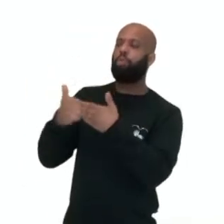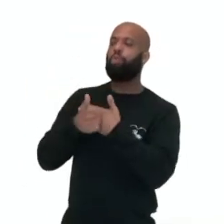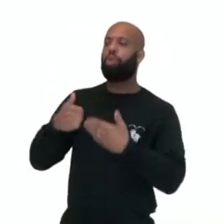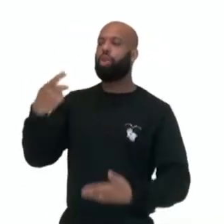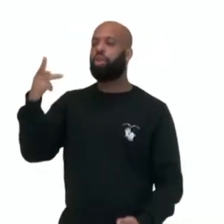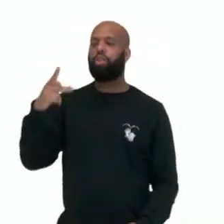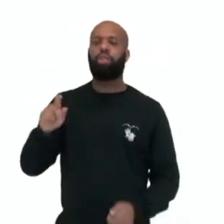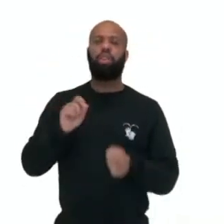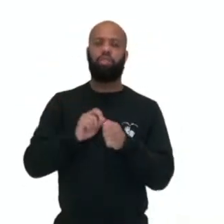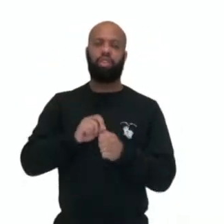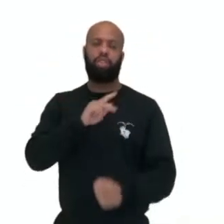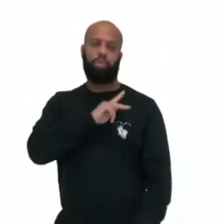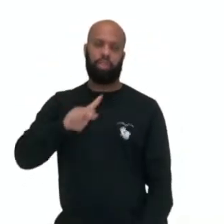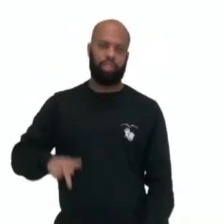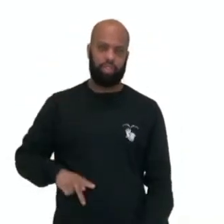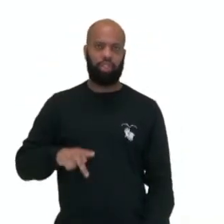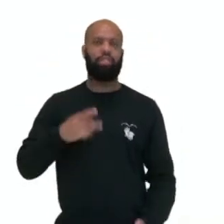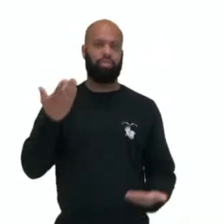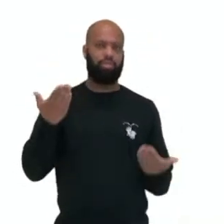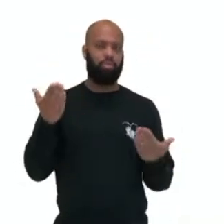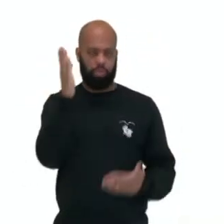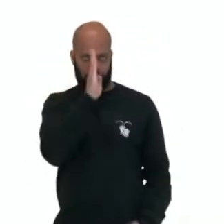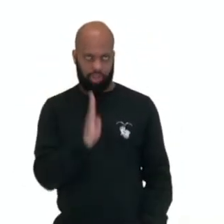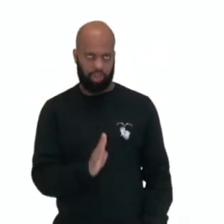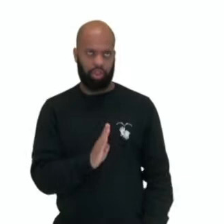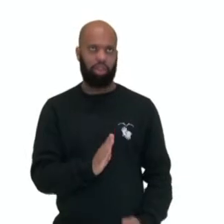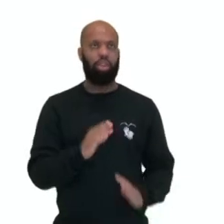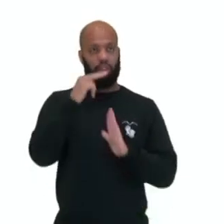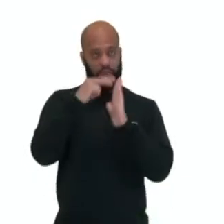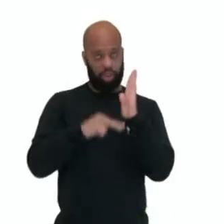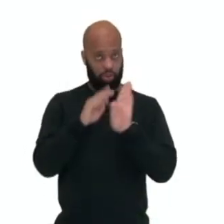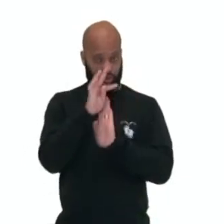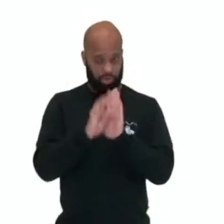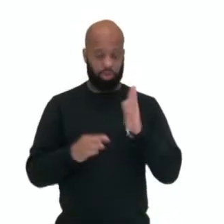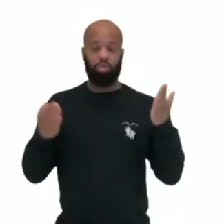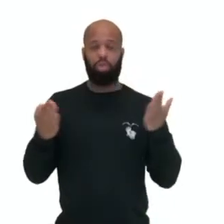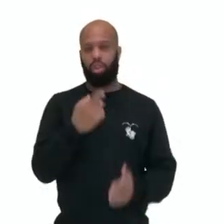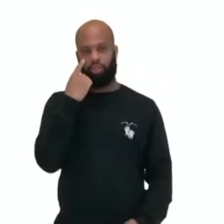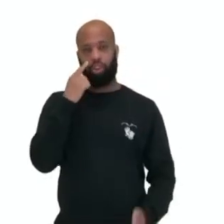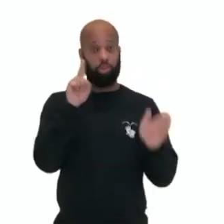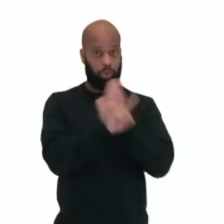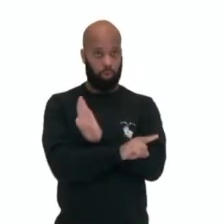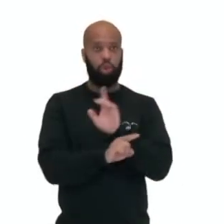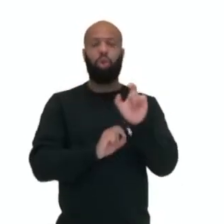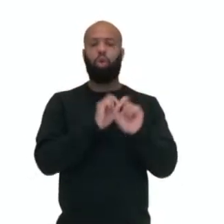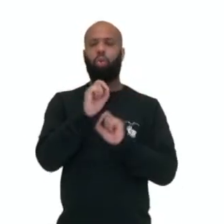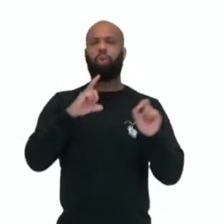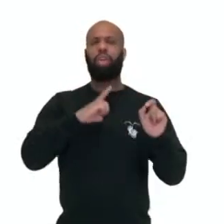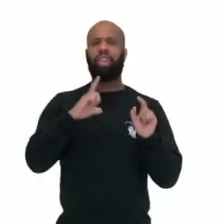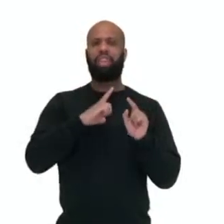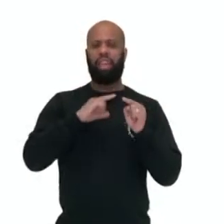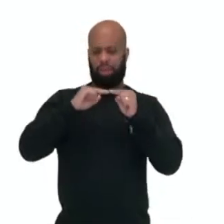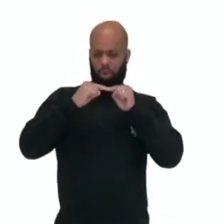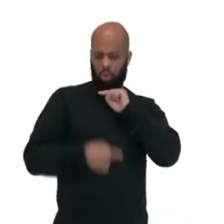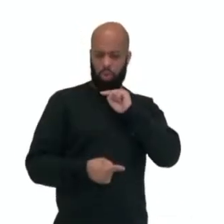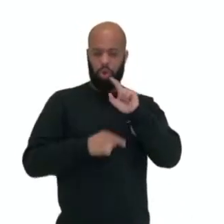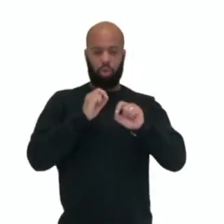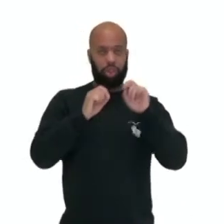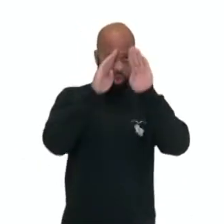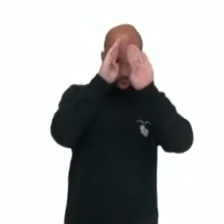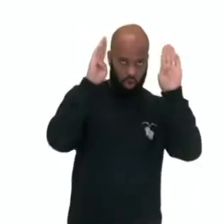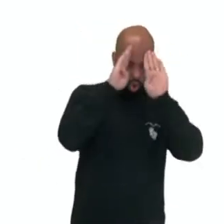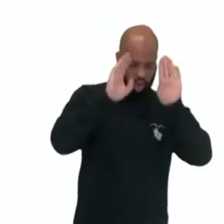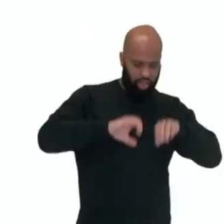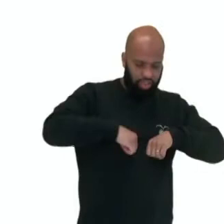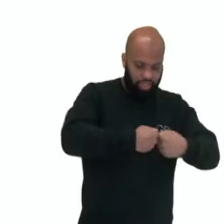para exercer a presidência da República. Depois de ler esse texto, qual a contradição entre o que o Collor defendia na